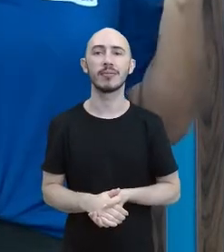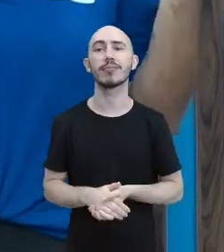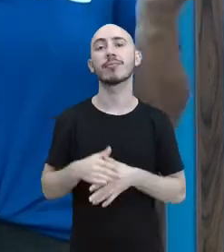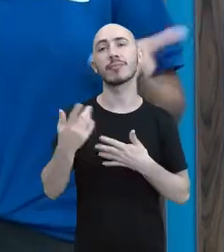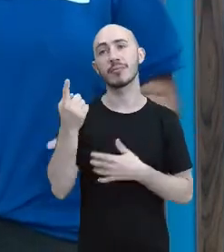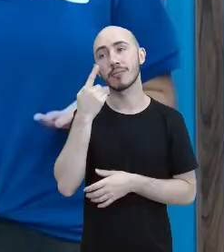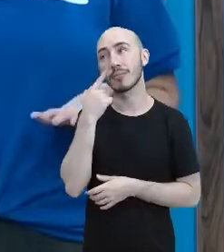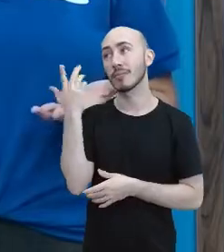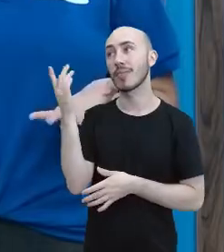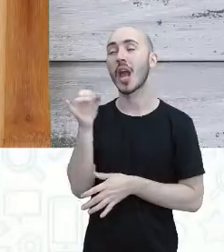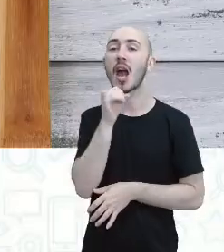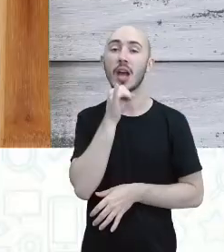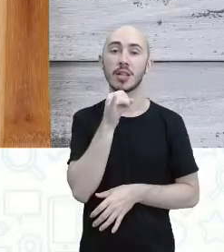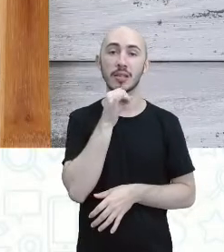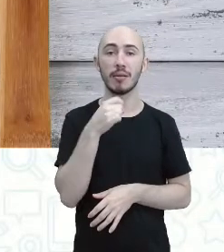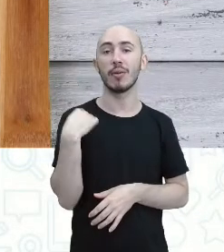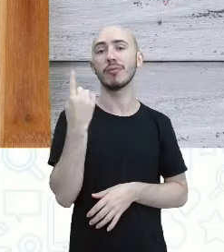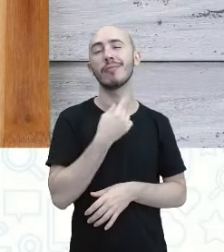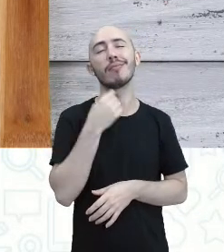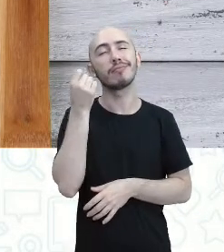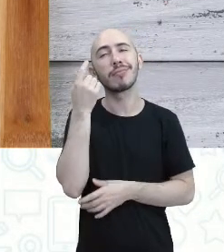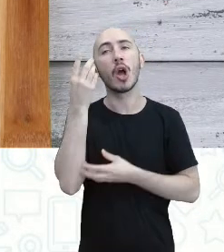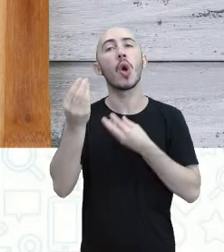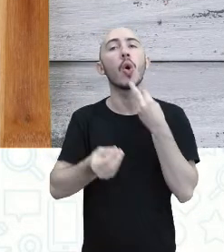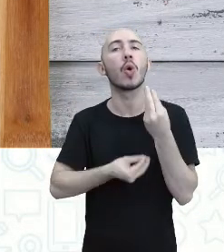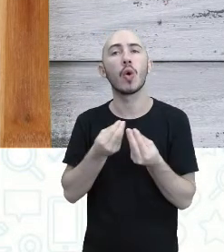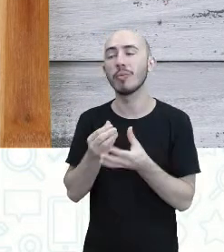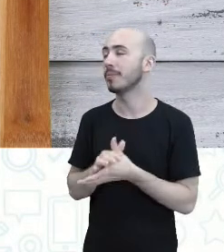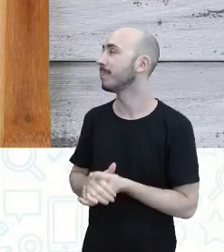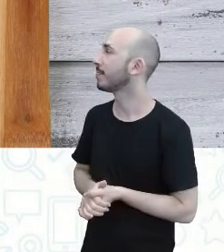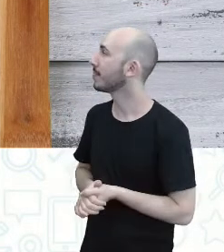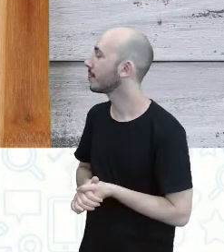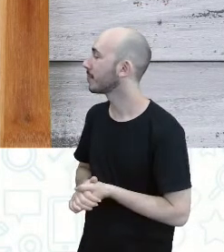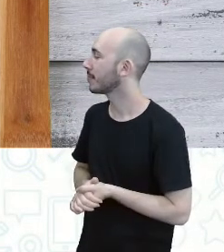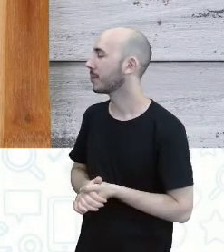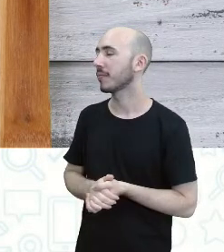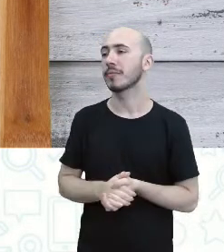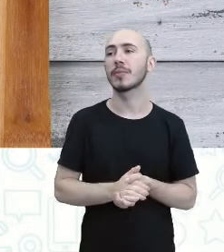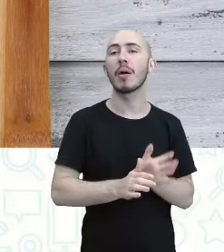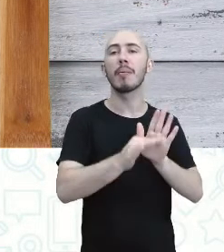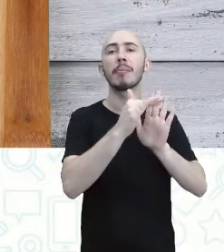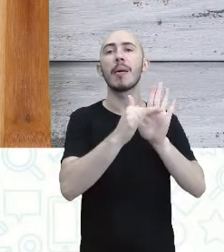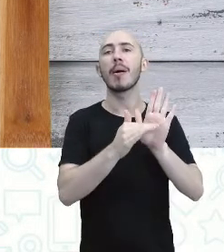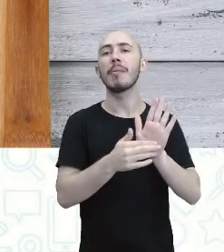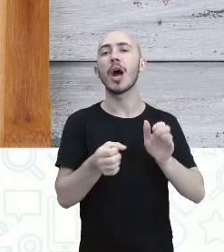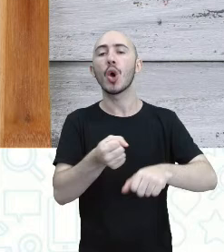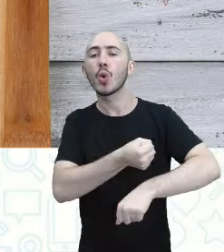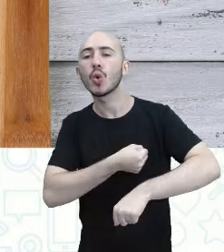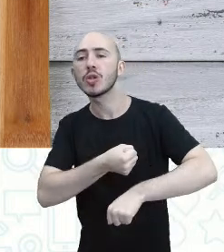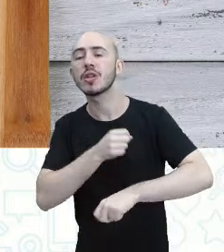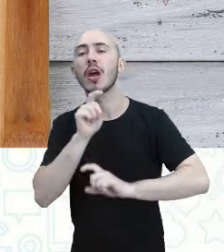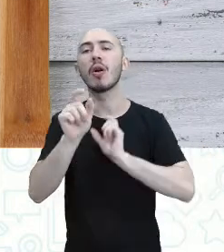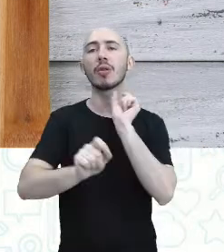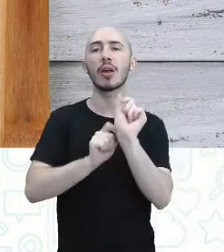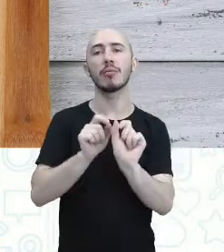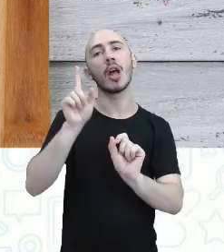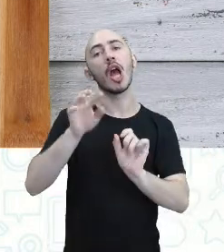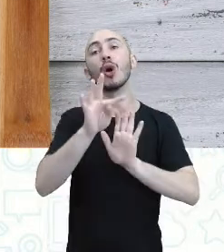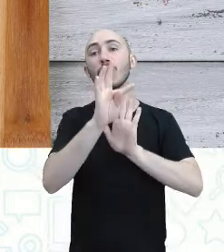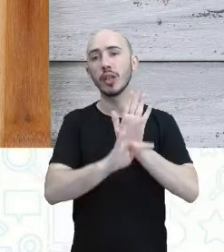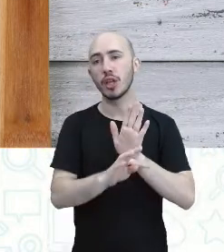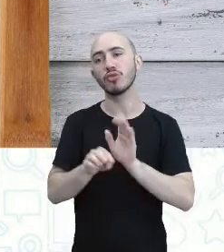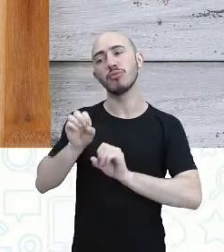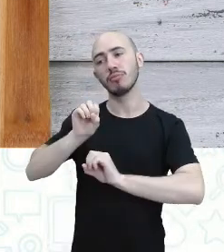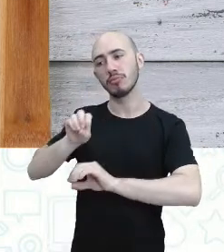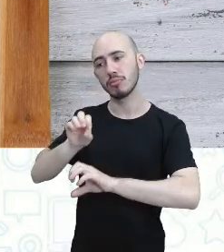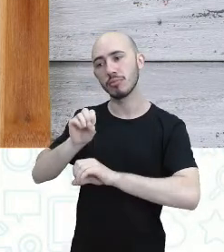eu trouxe alguns exemplos para a gente ter uma ideia realmente, ó. A receita de cozinha é o quê? É um texto